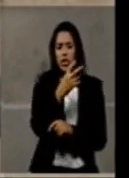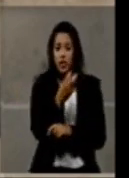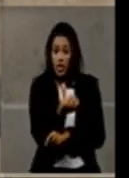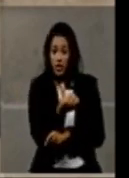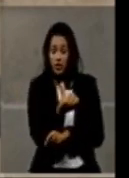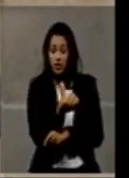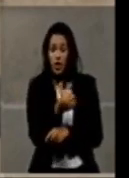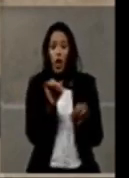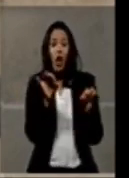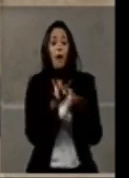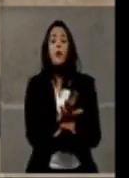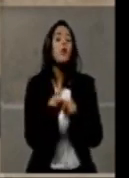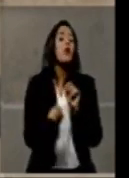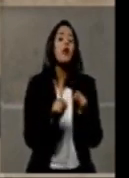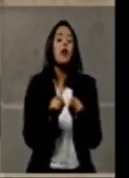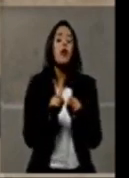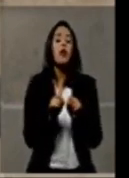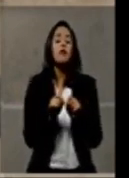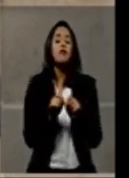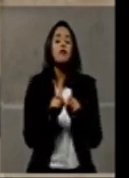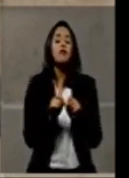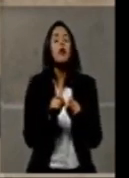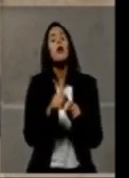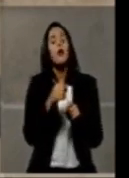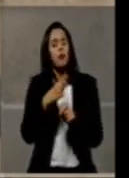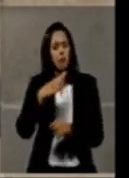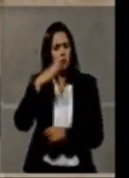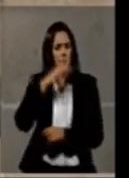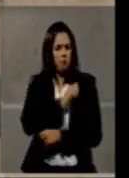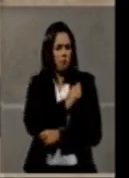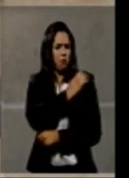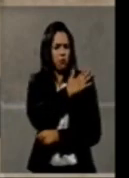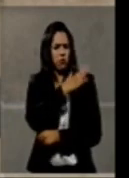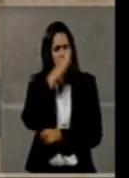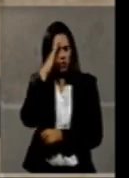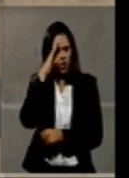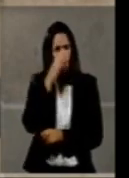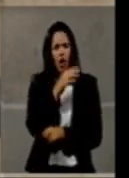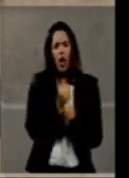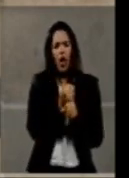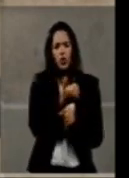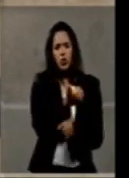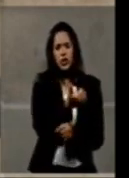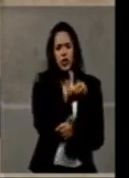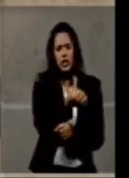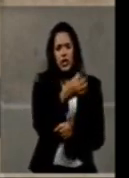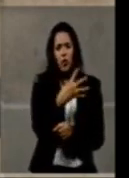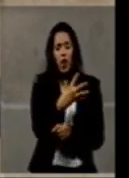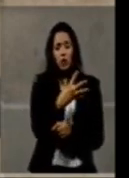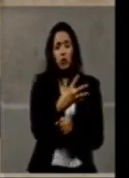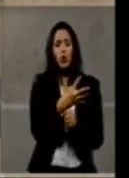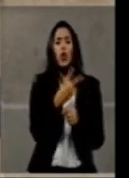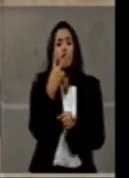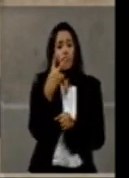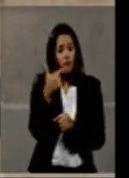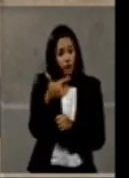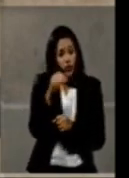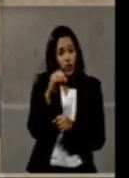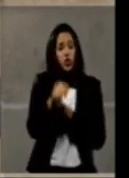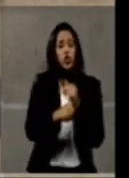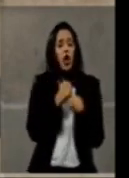desfecho o regime militar de 1964 que duraria mais de duas décadas em